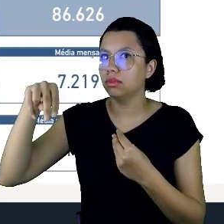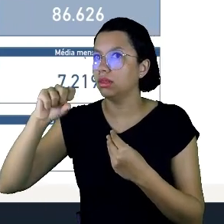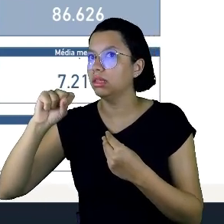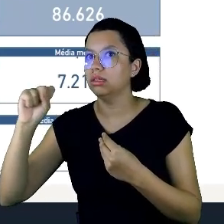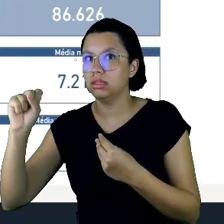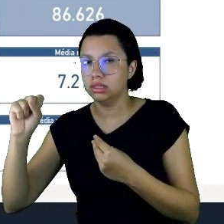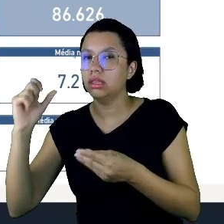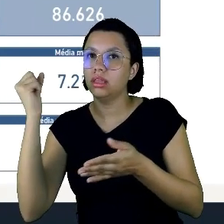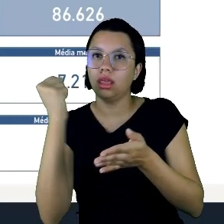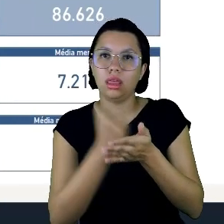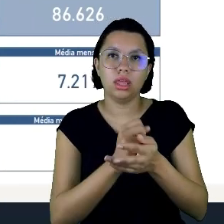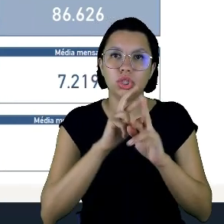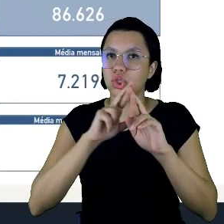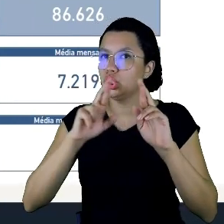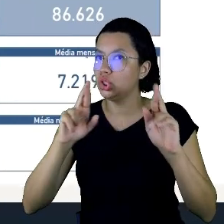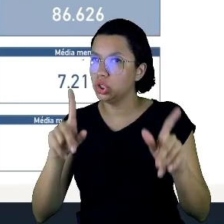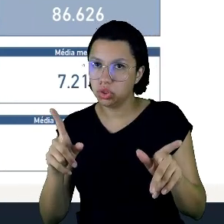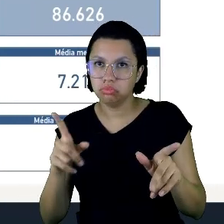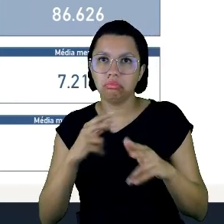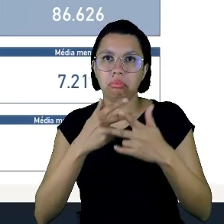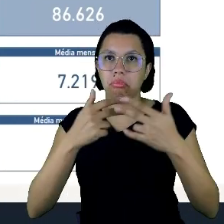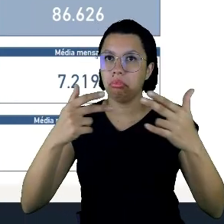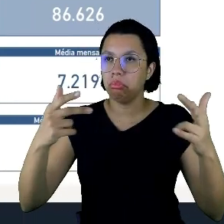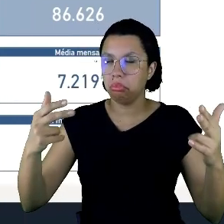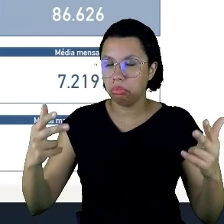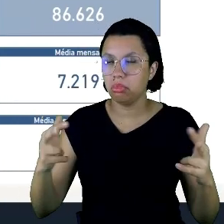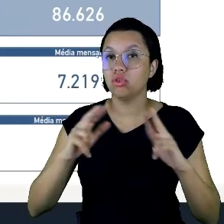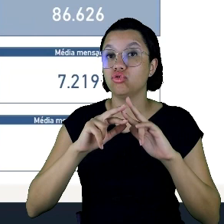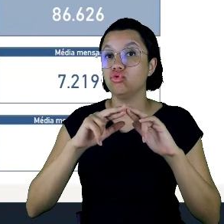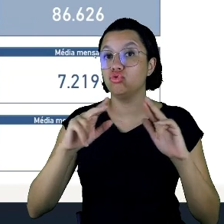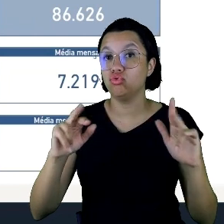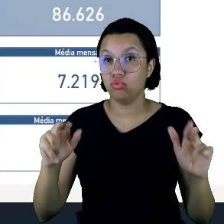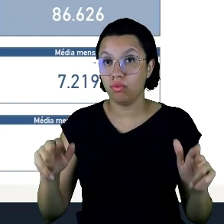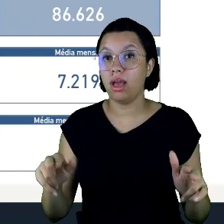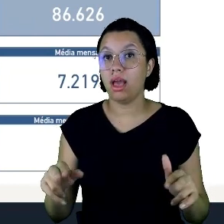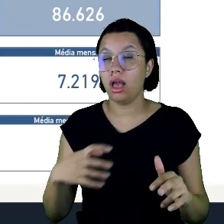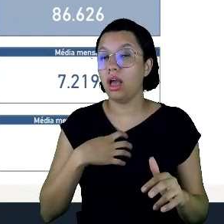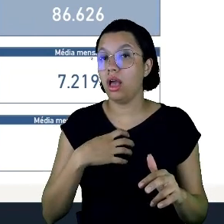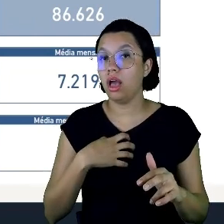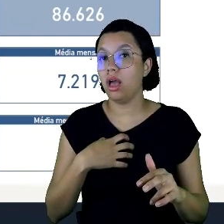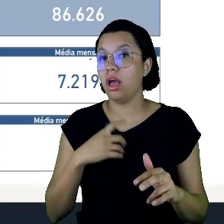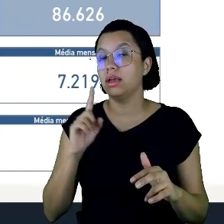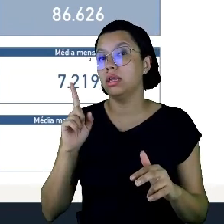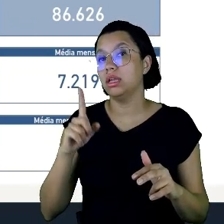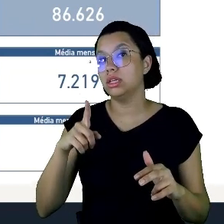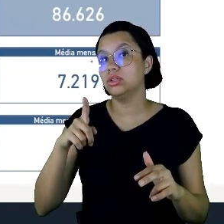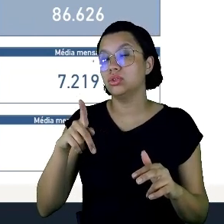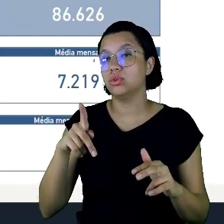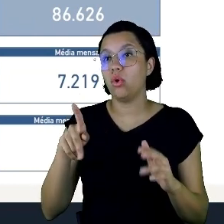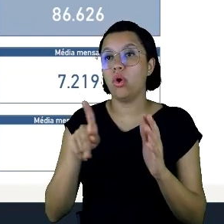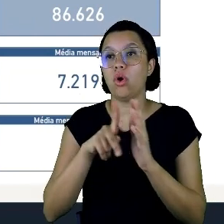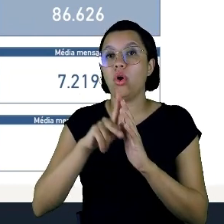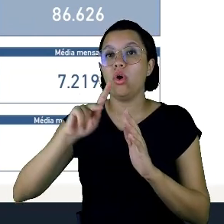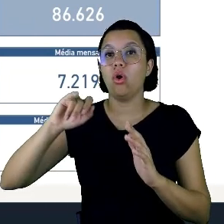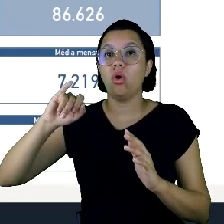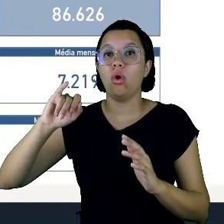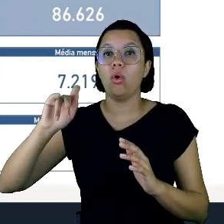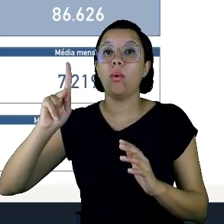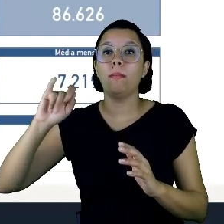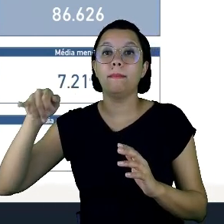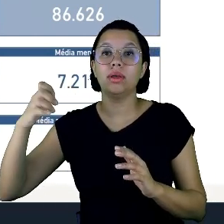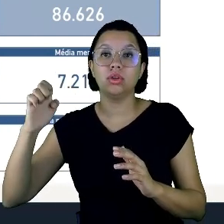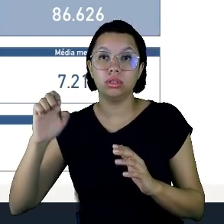Tem muitos INSS cadastrado de diversas formas. E isso é uma questão